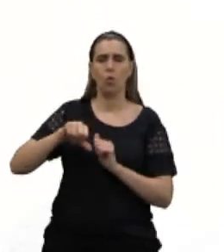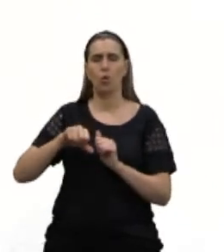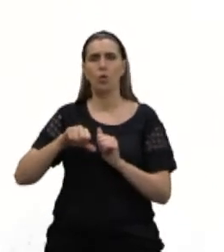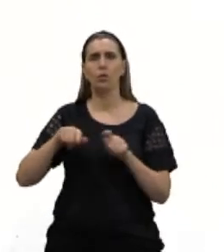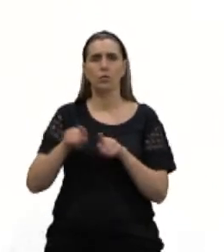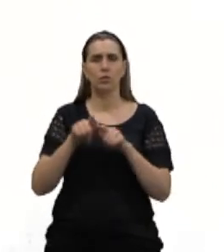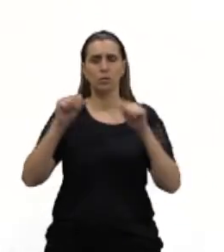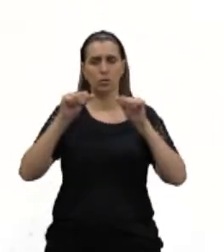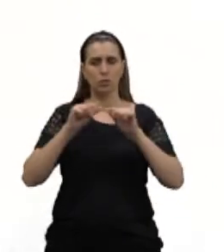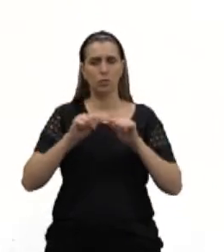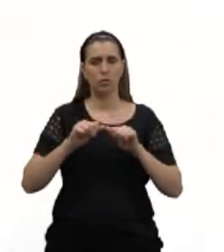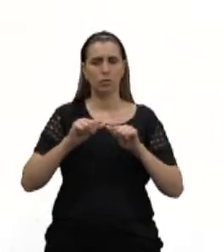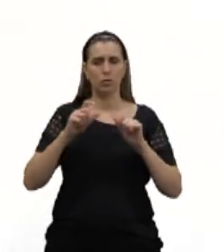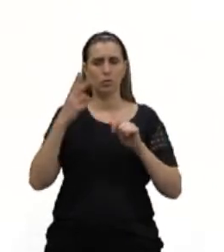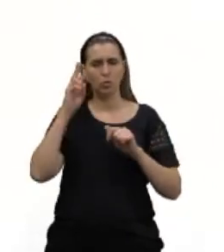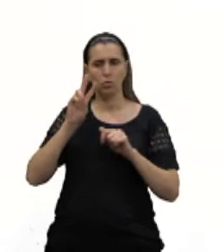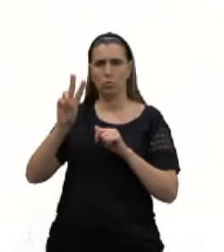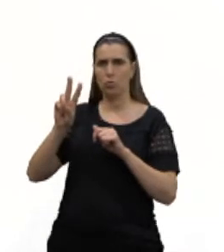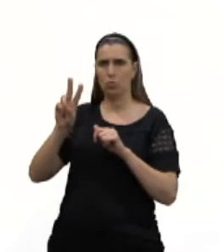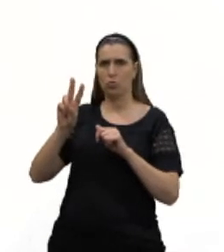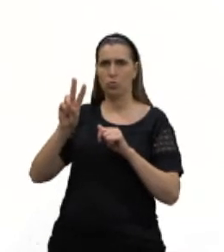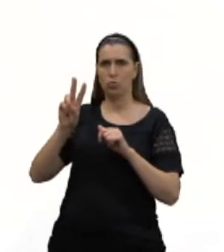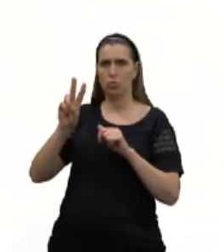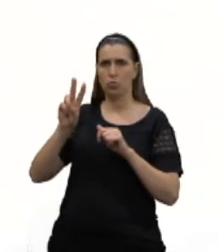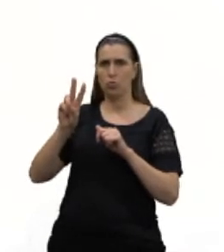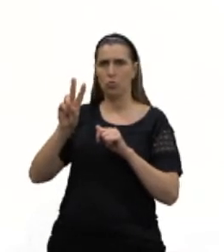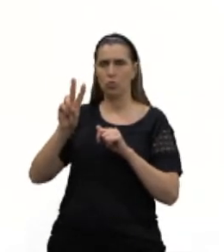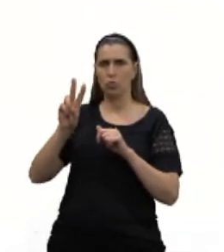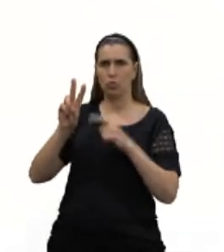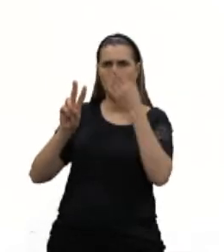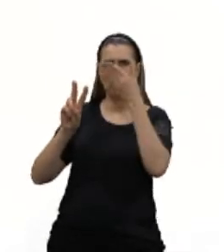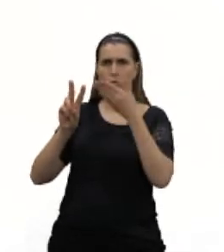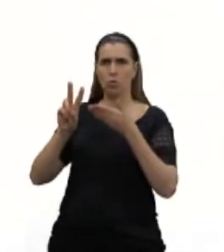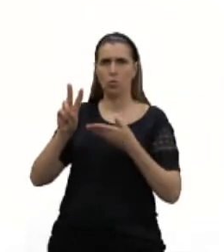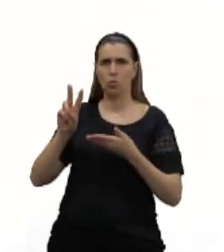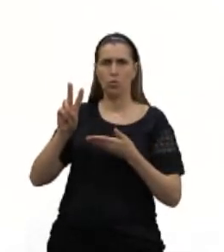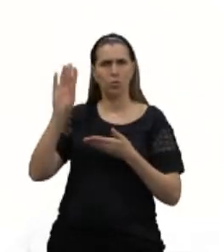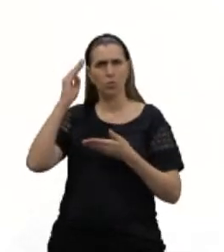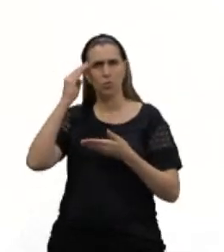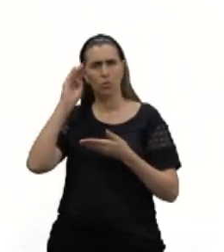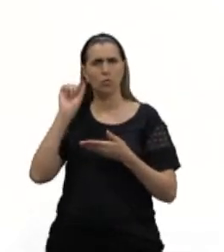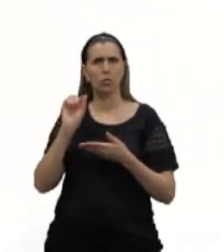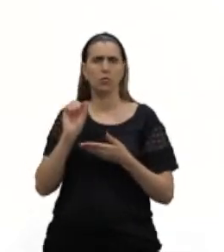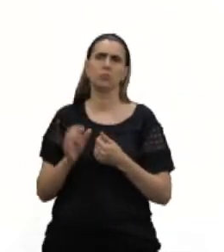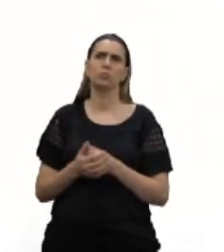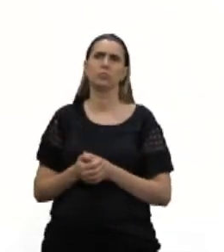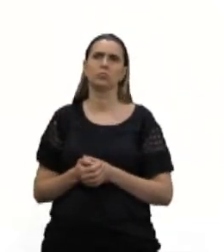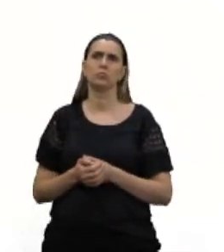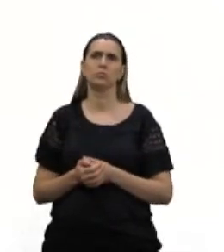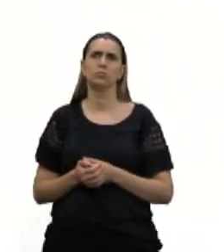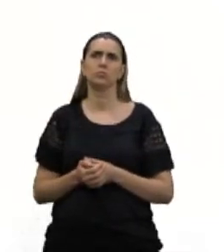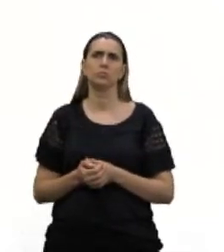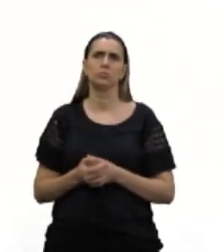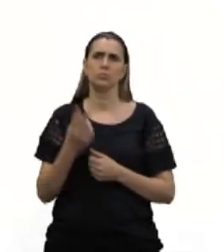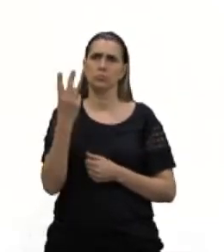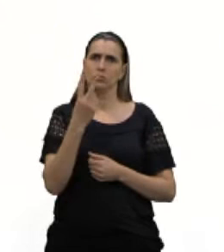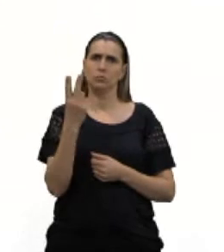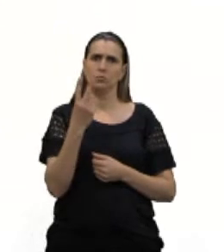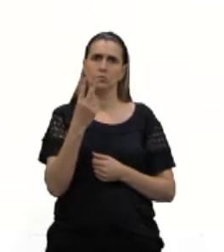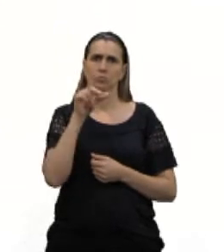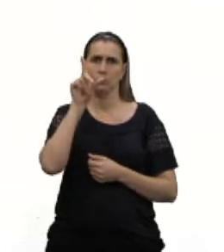significa uma simetria, porque se tu olha... Né? Aqui dá a entender de que os